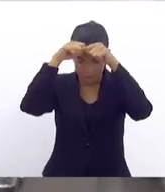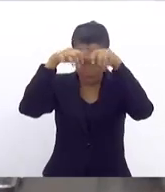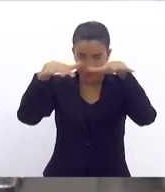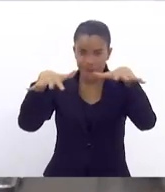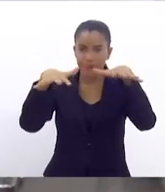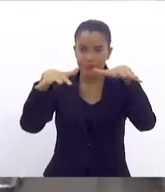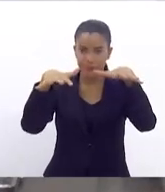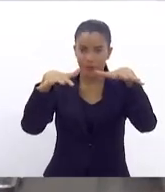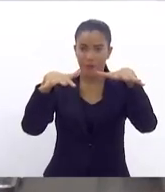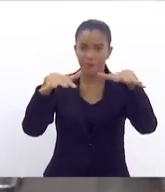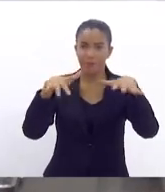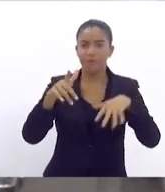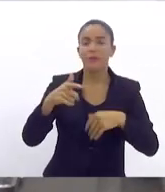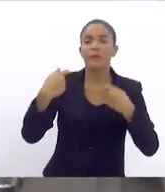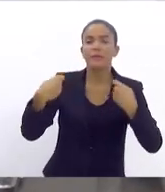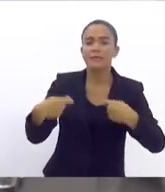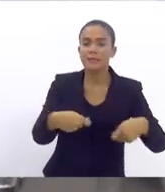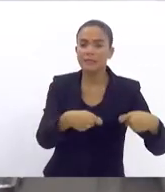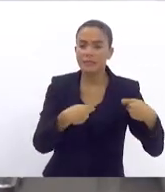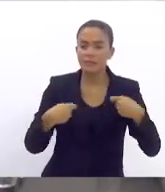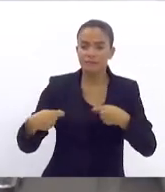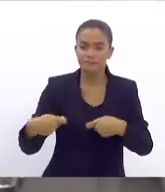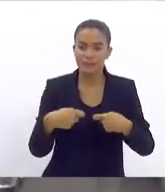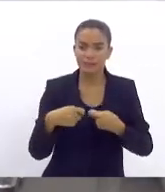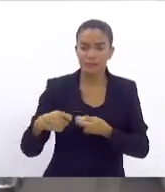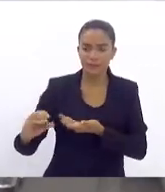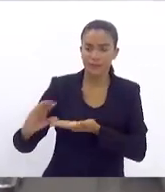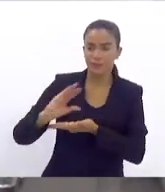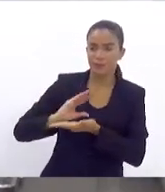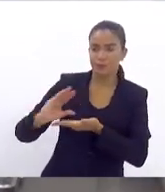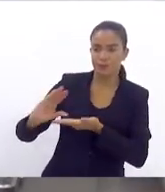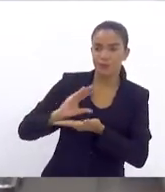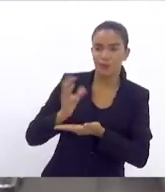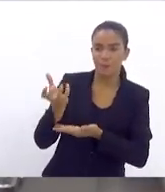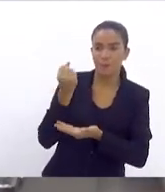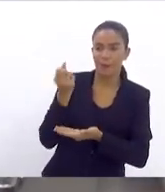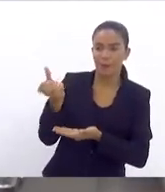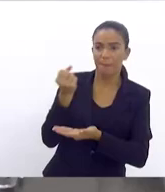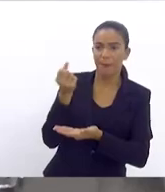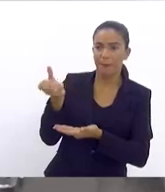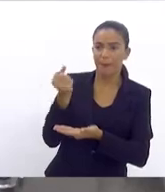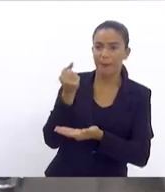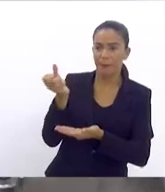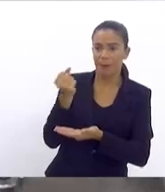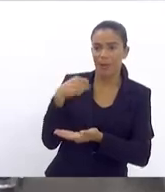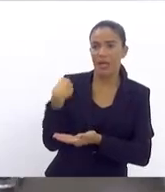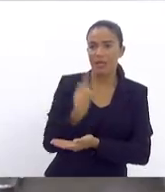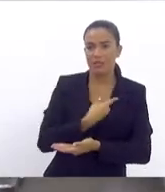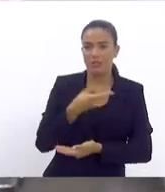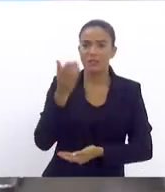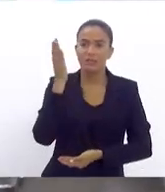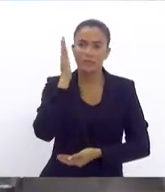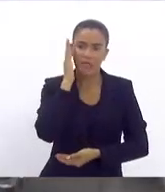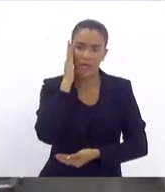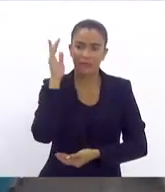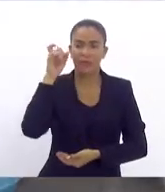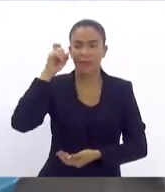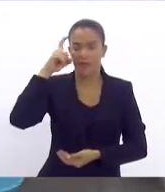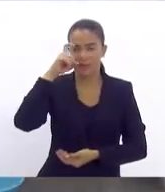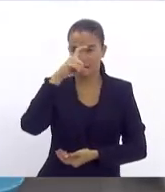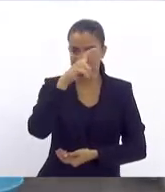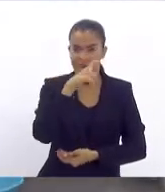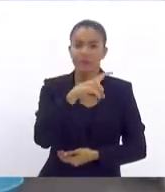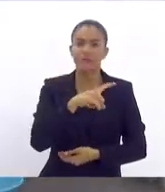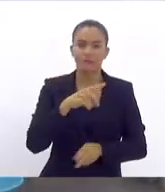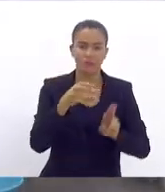autista que precisam daquele recurso, a gente sabe o quanto é difícil e desafiador no Sistema